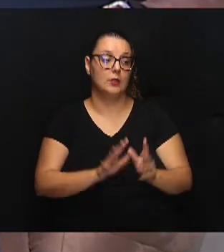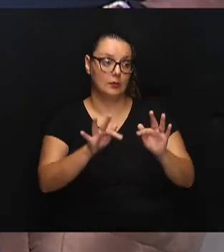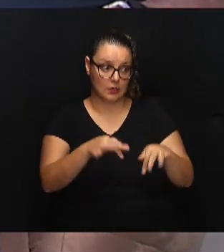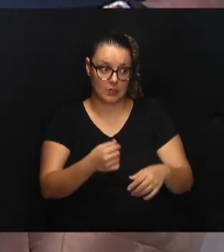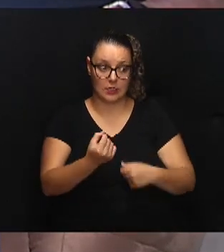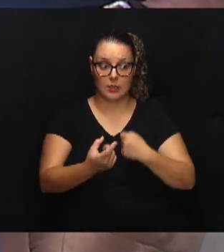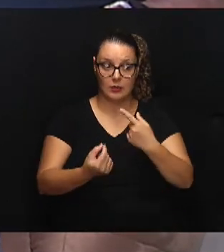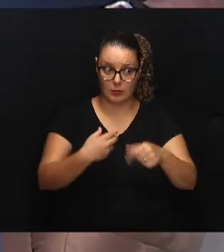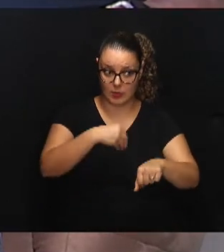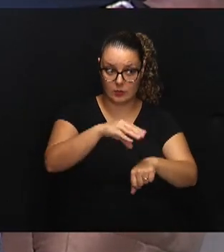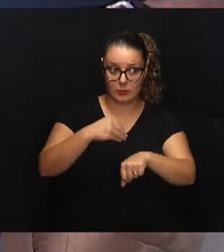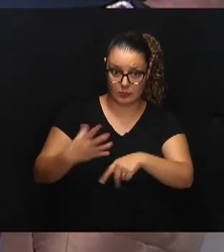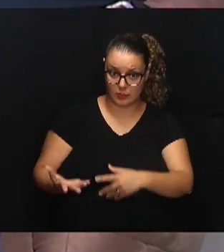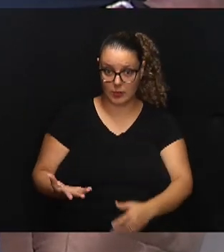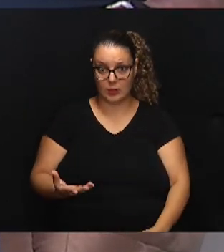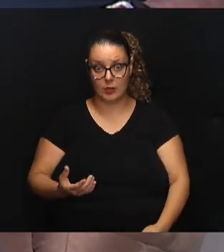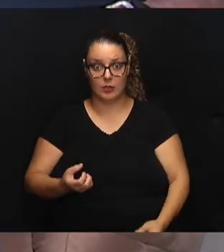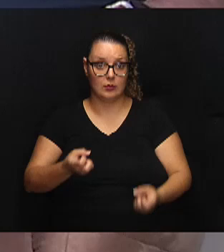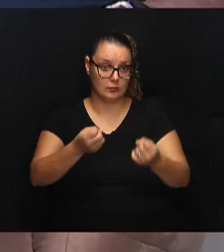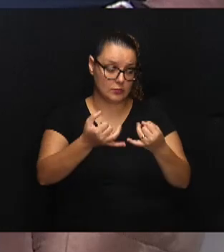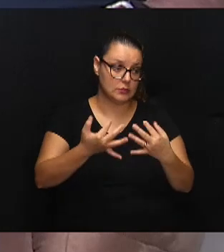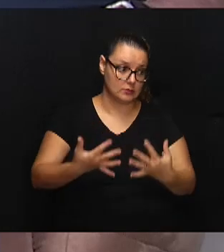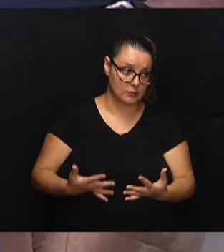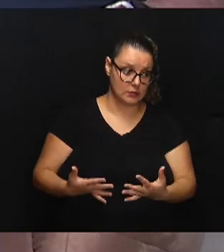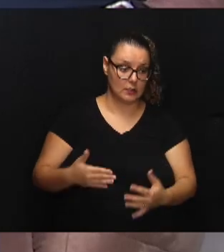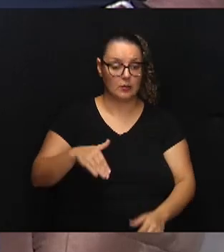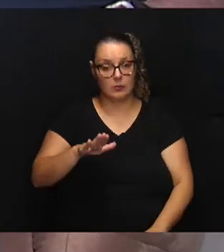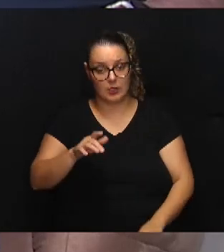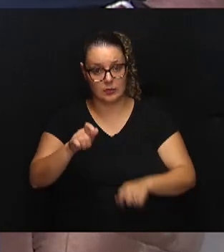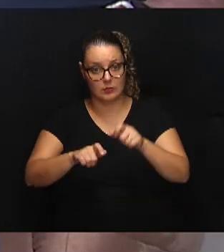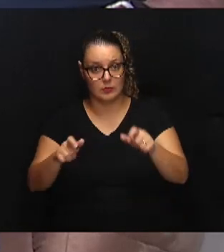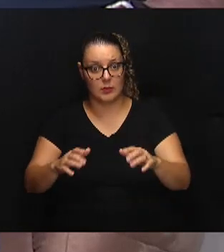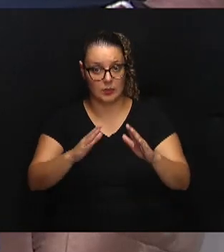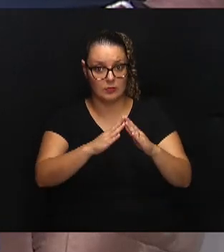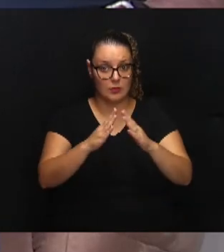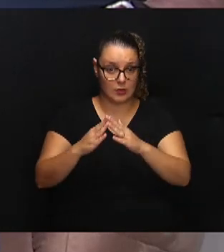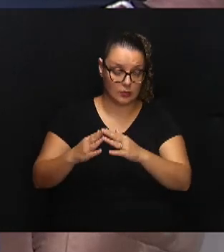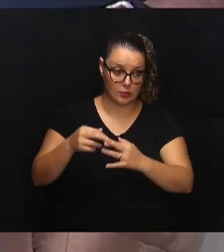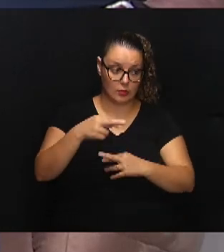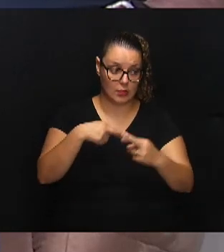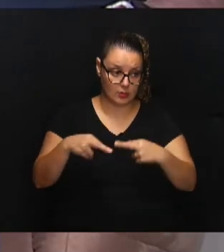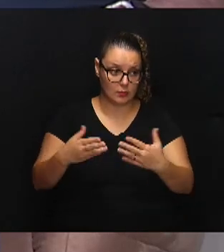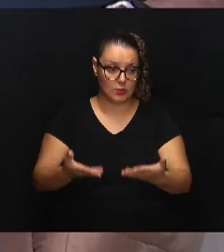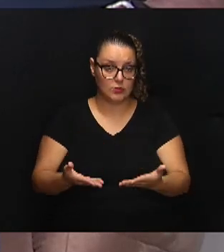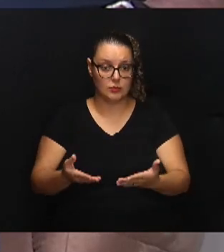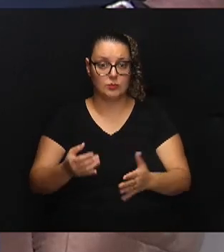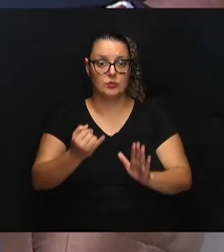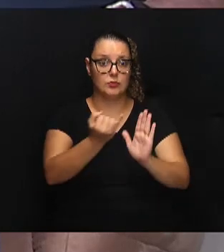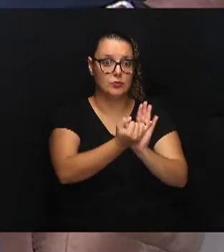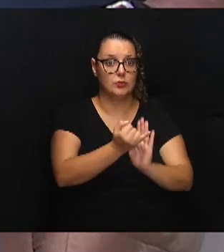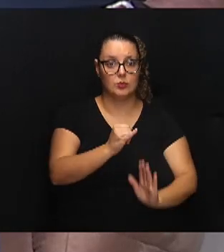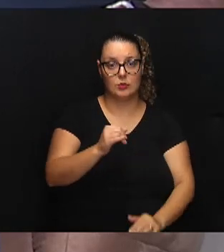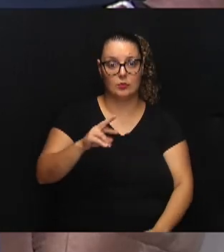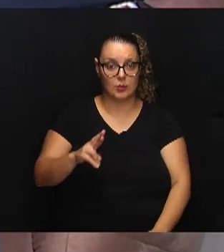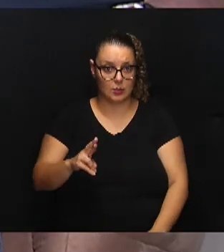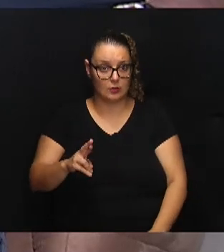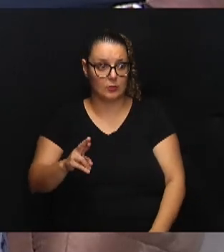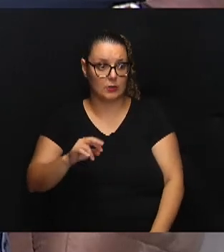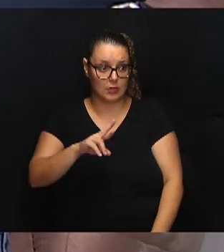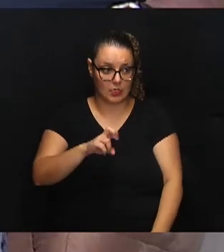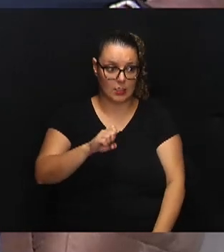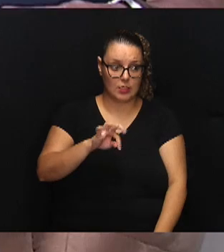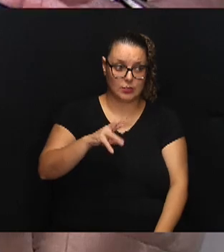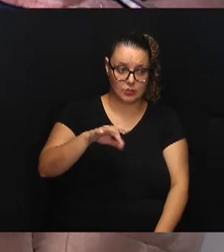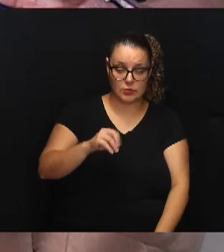mais alguma dica, alguma orientação a mais para o pessoal de casa dessa questão do imposto de renda, da restituição do imposto de renda?